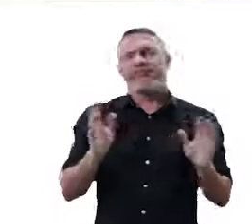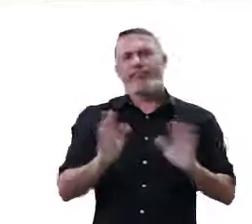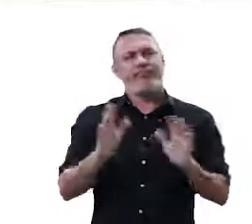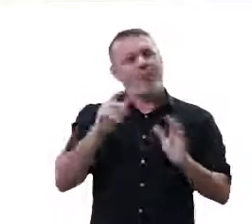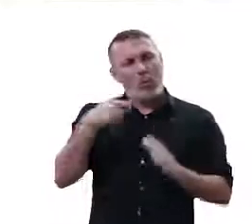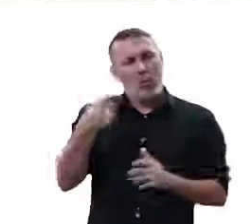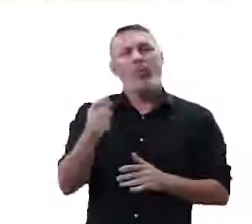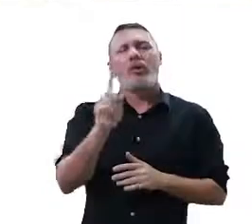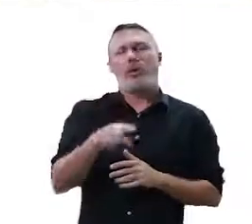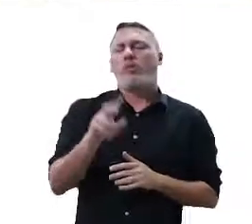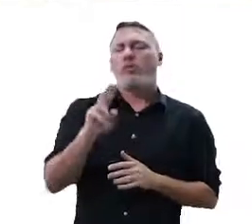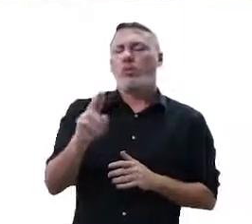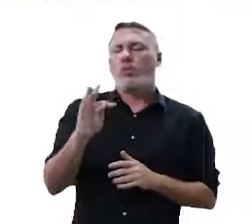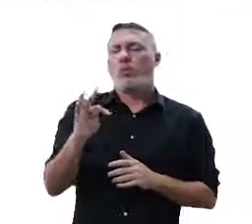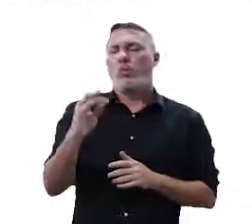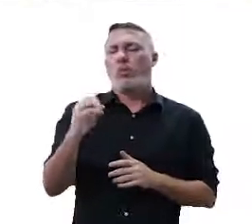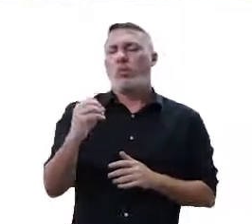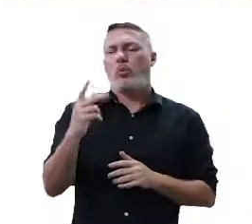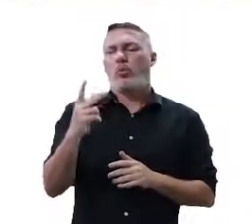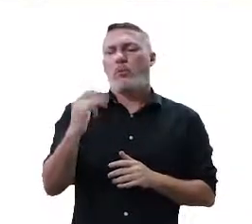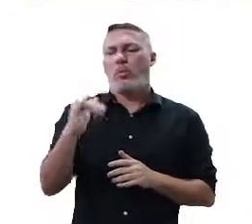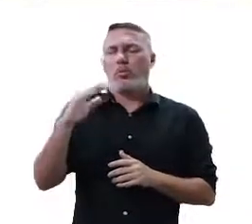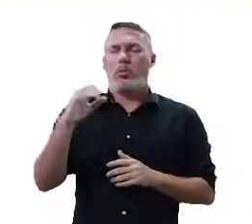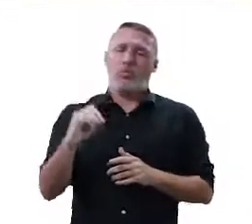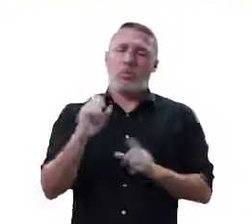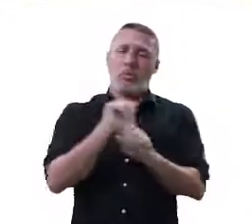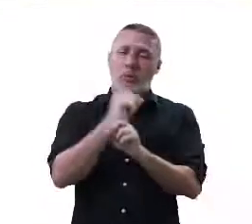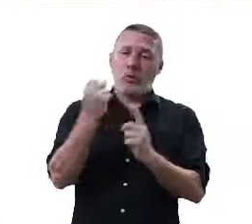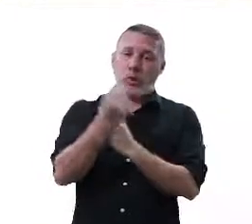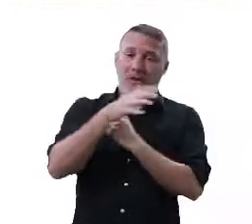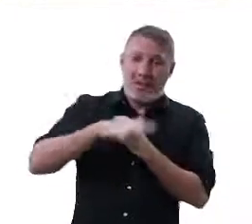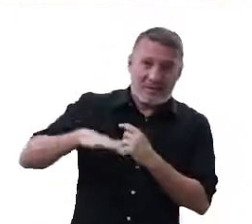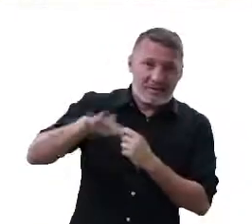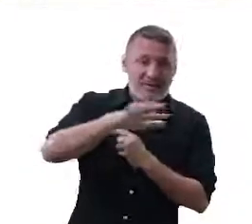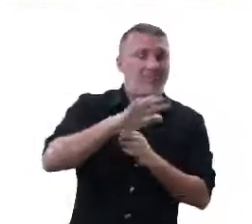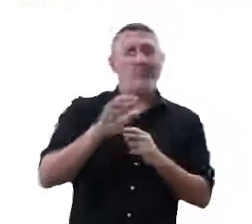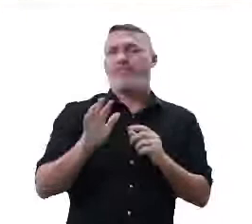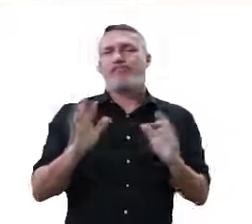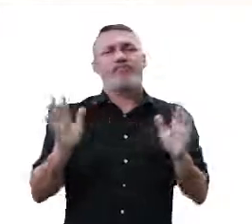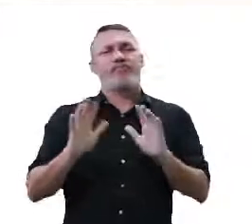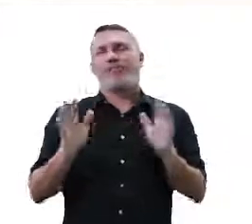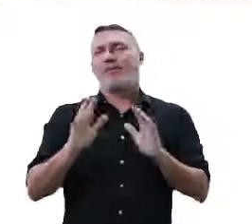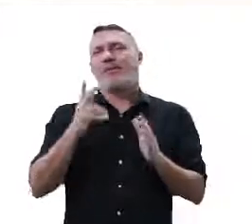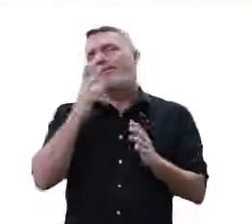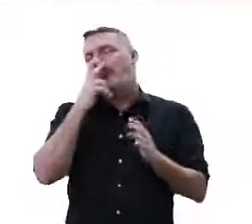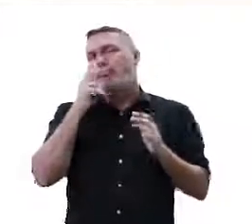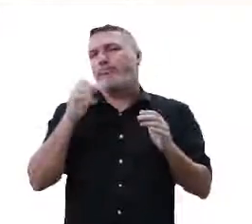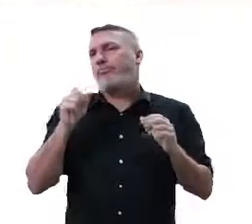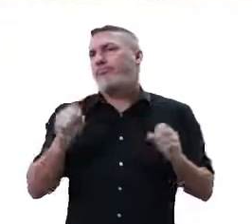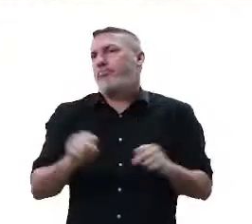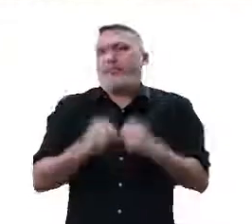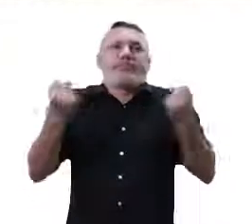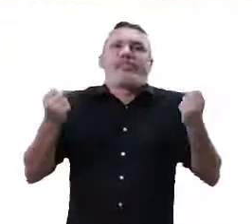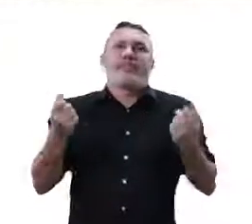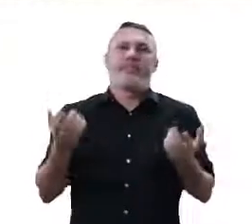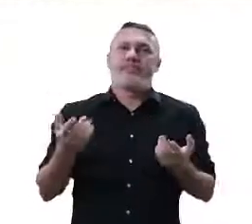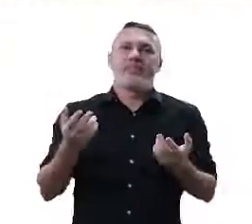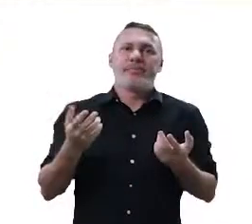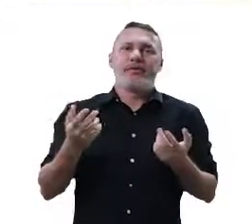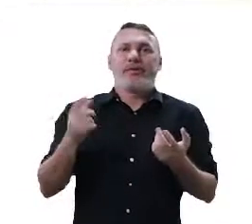ele classifica esse tipo de socialismo como utópico. É algo